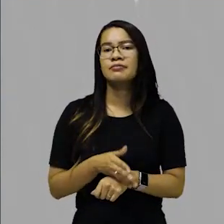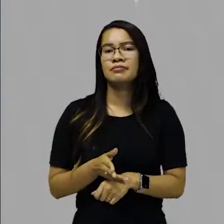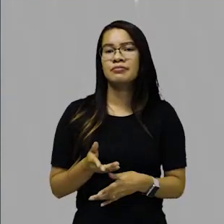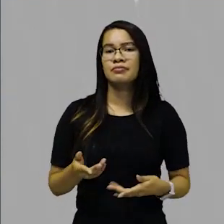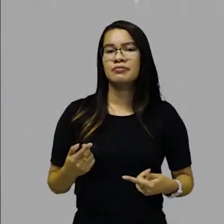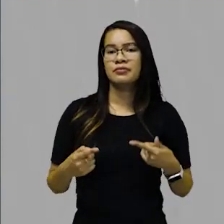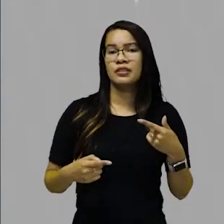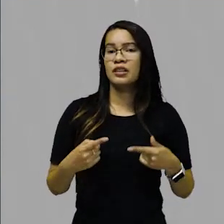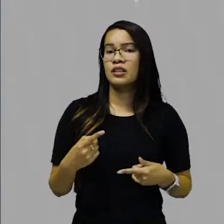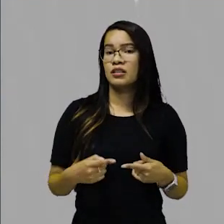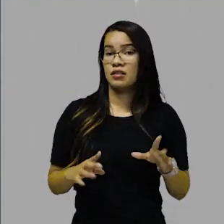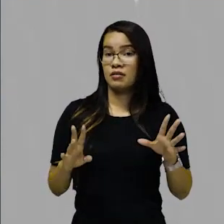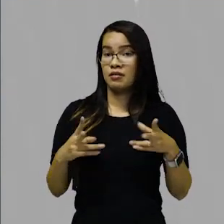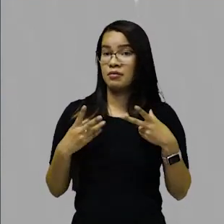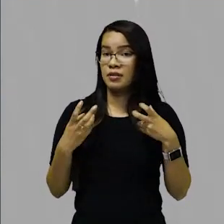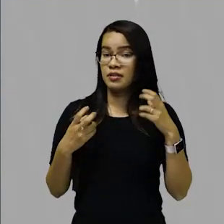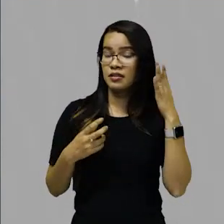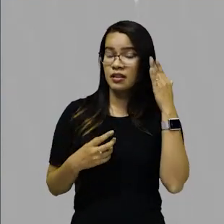não participando.